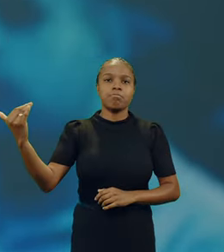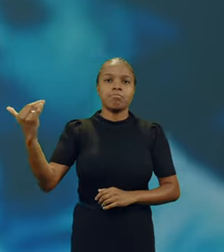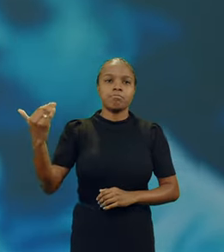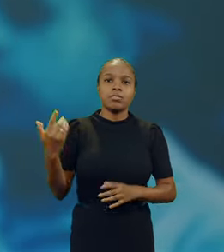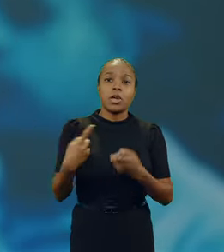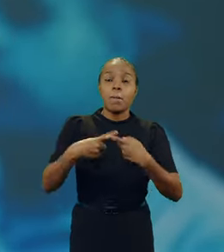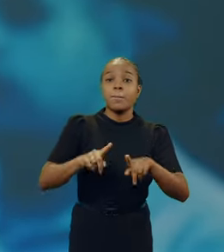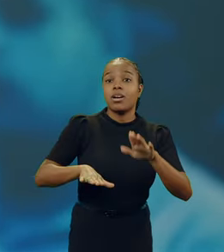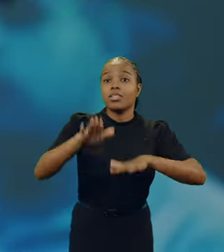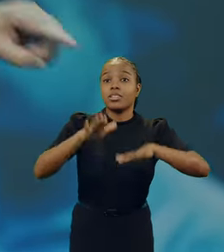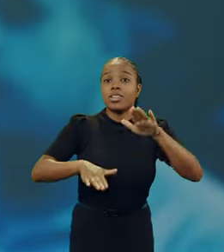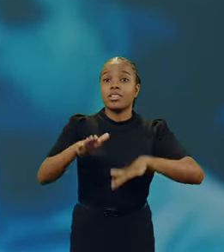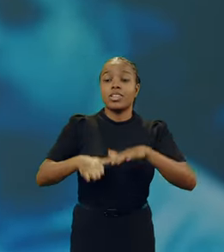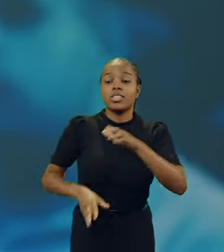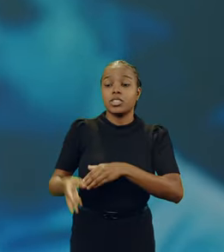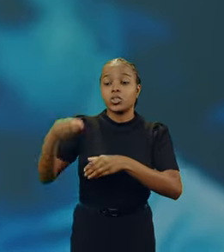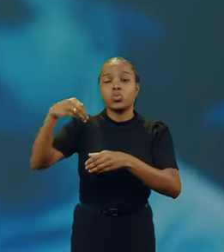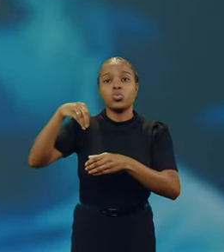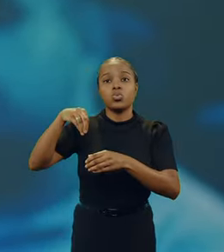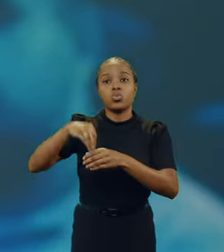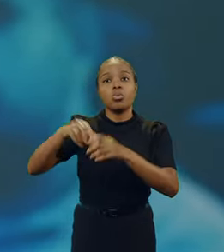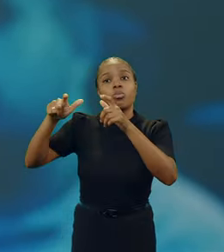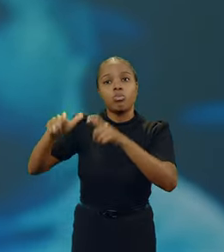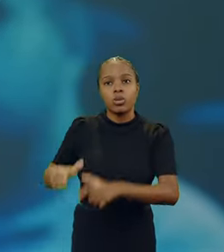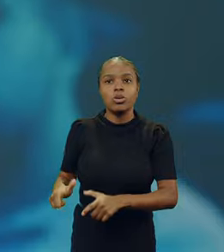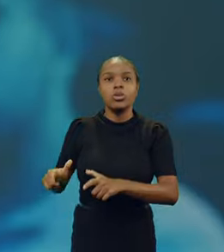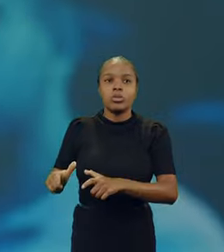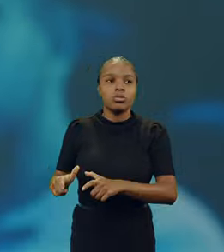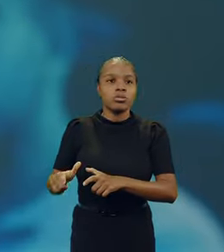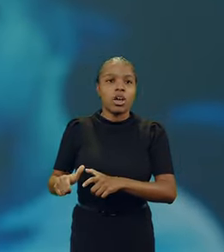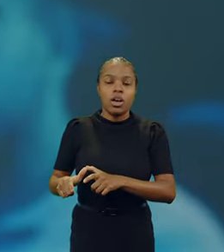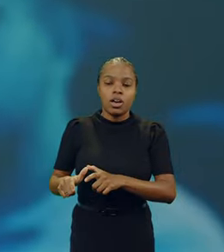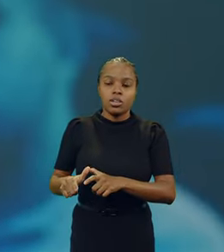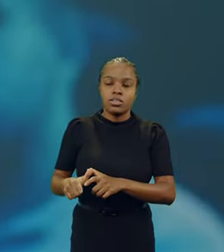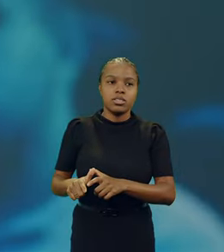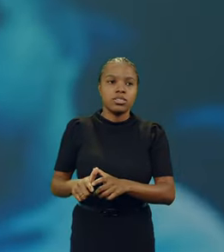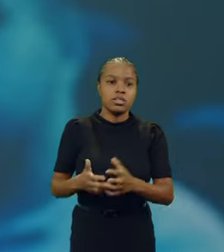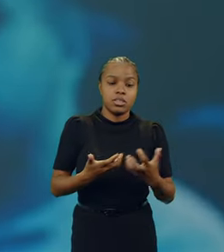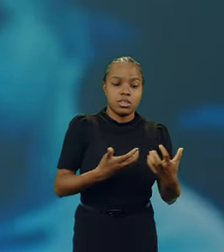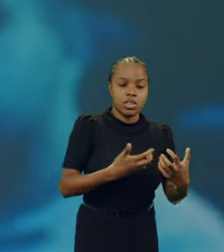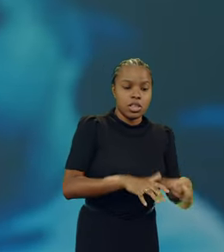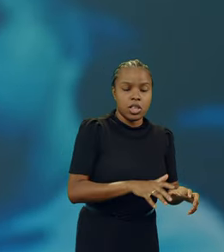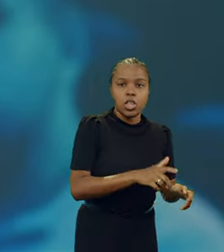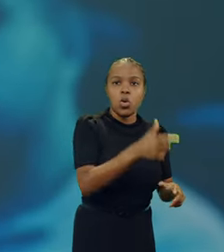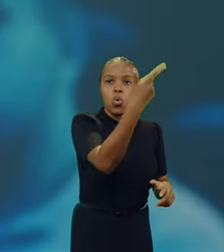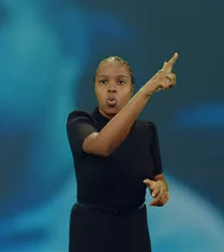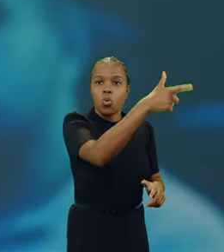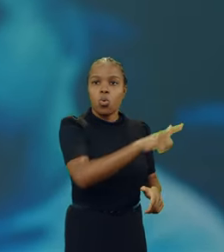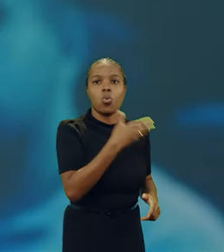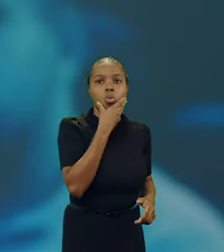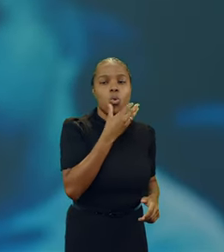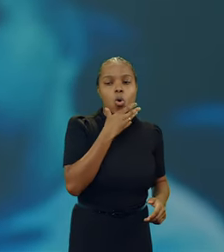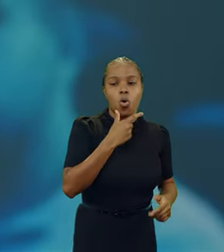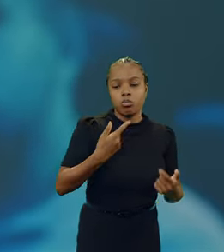muitas vezes em lugares onde ninguém quer ir. Lá estão eles.